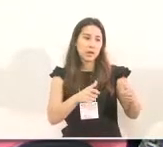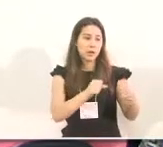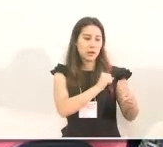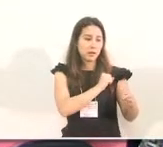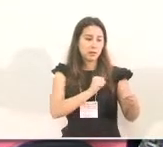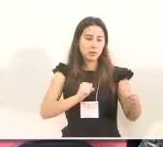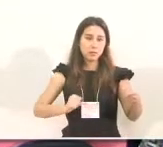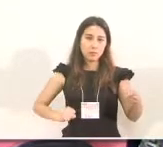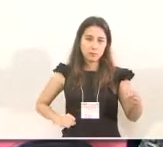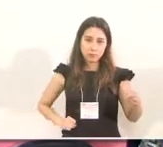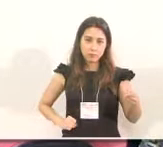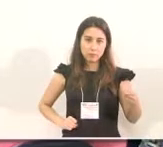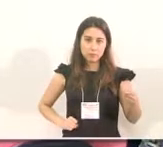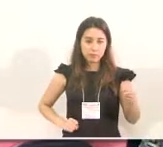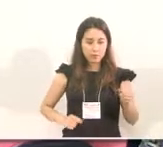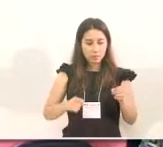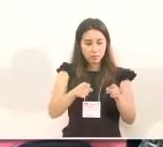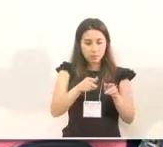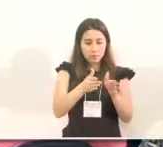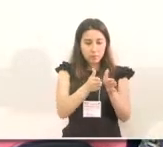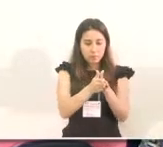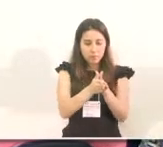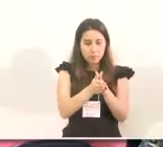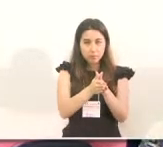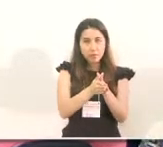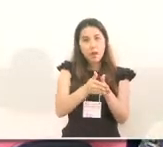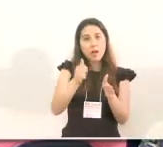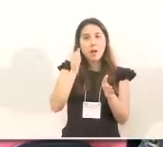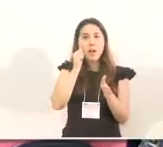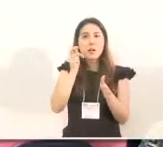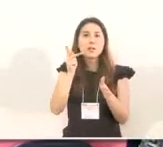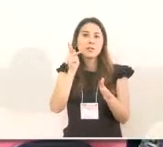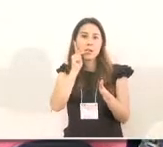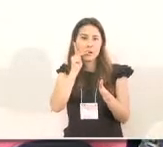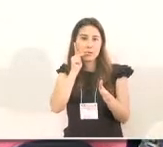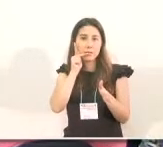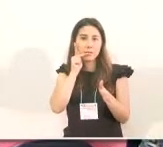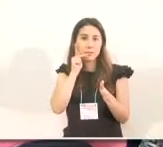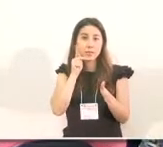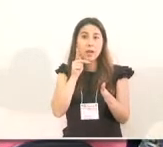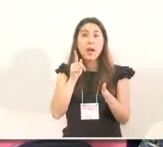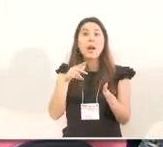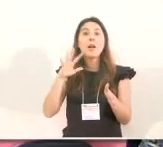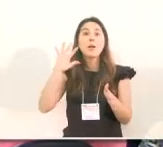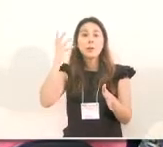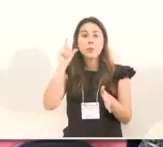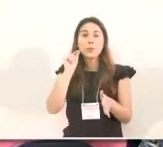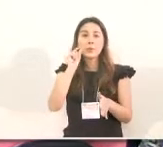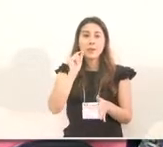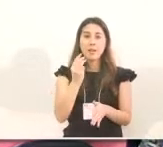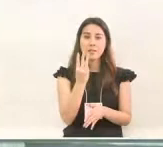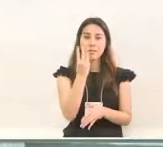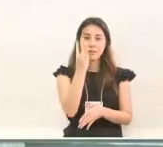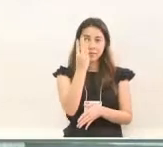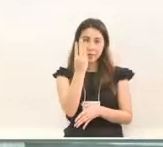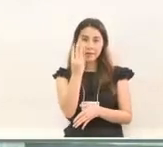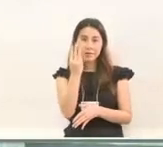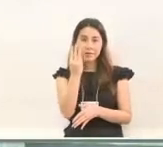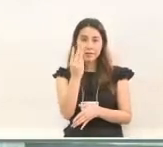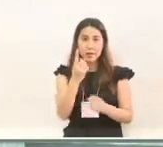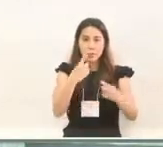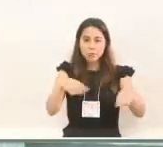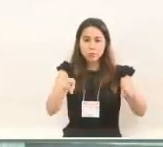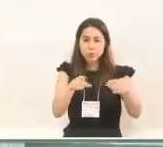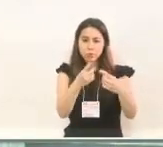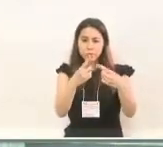bandas de música o que ele não conhecia até então tinha música três bandas de música e ali na fazenda paraíso e em